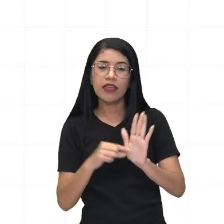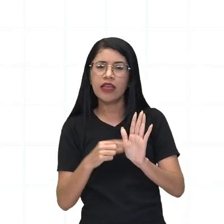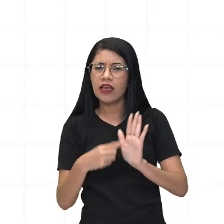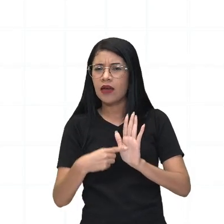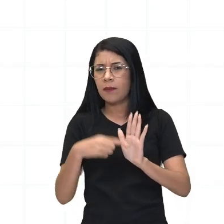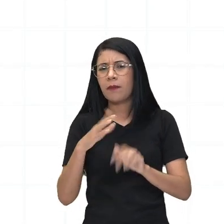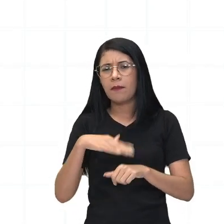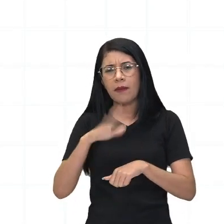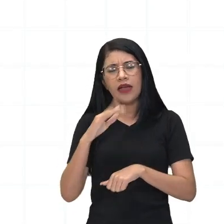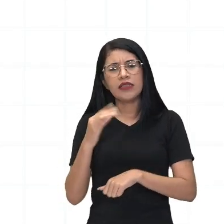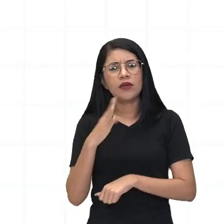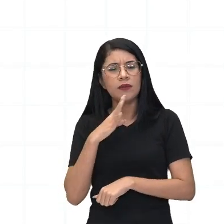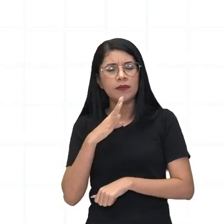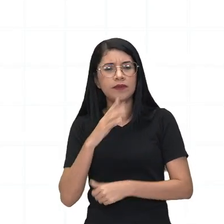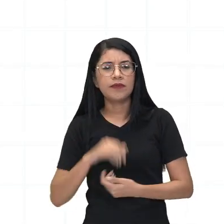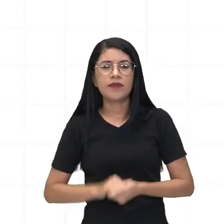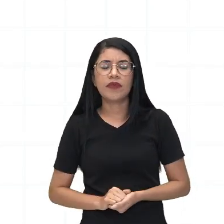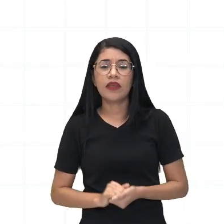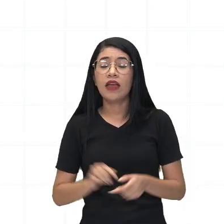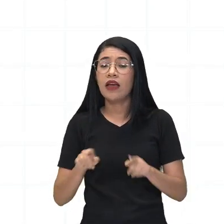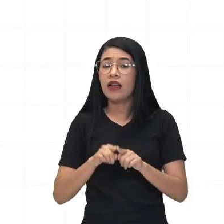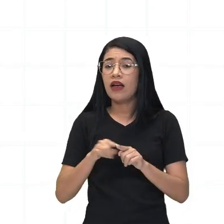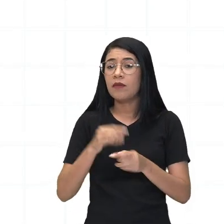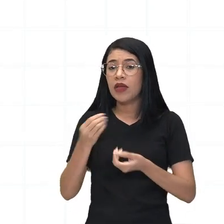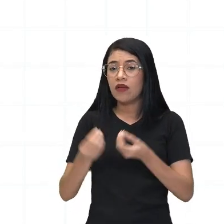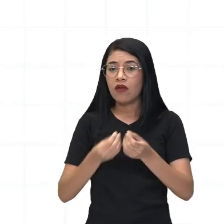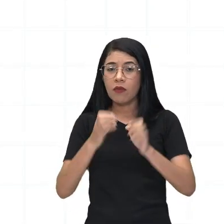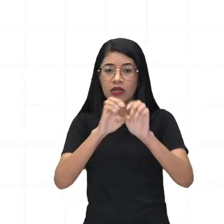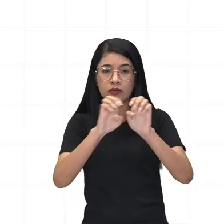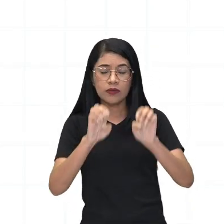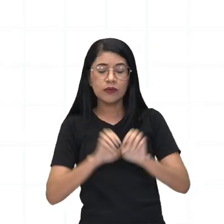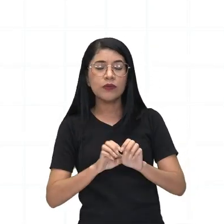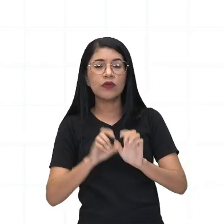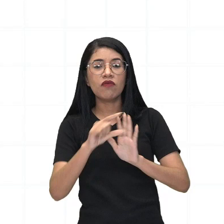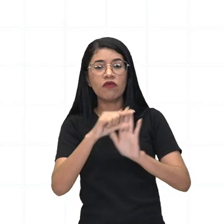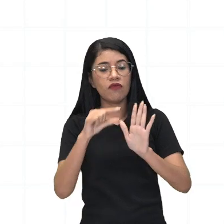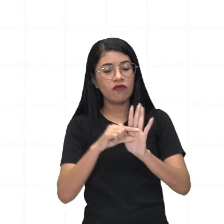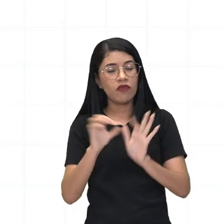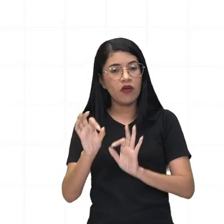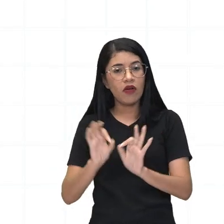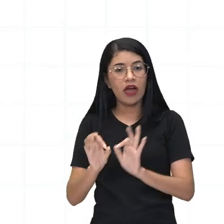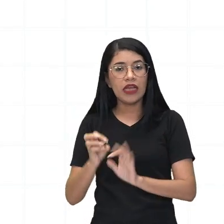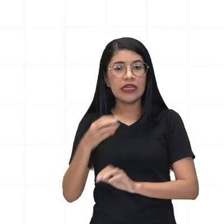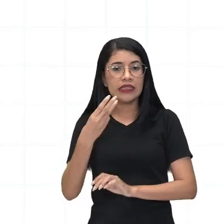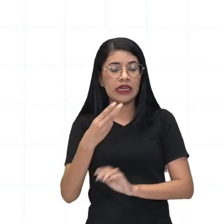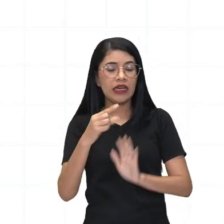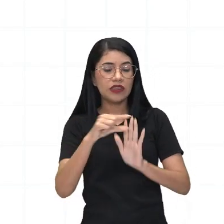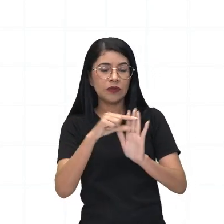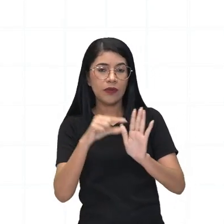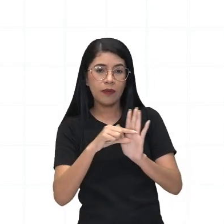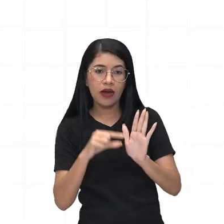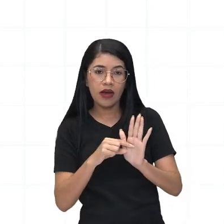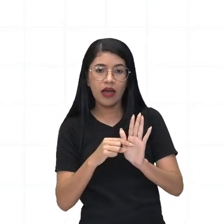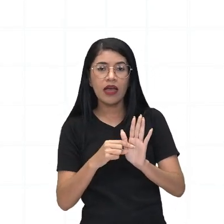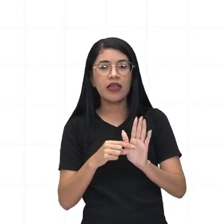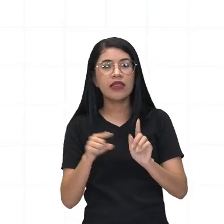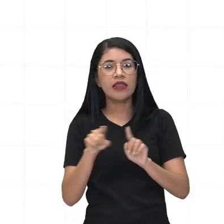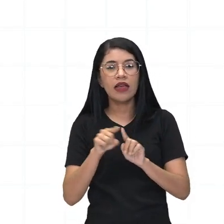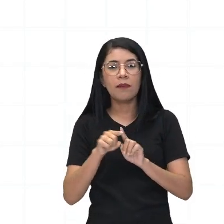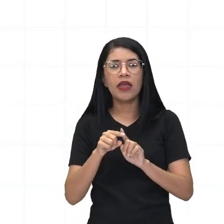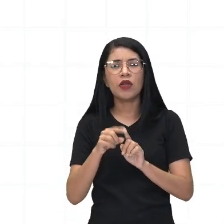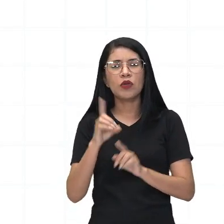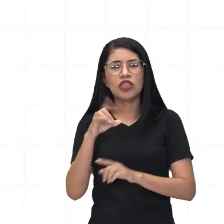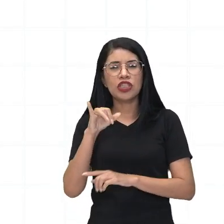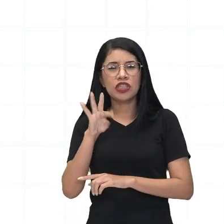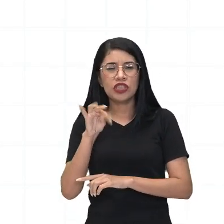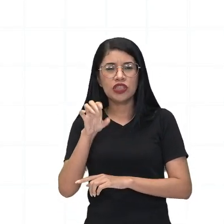nós. Mas também existe a forma em que os versos estão organizados em 3 quartetos e um dístico, né? Que seriam